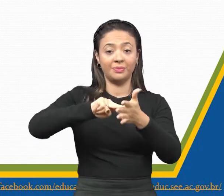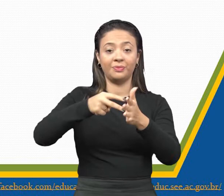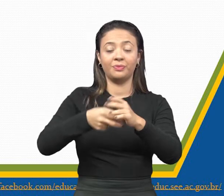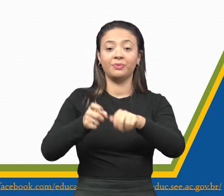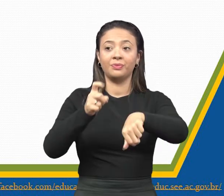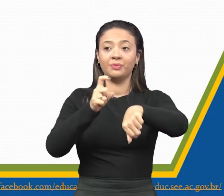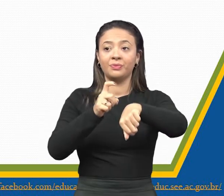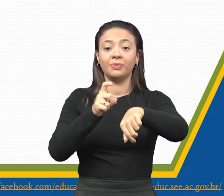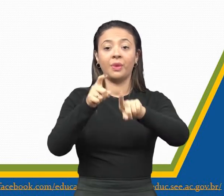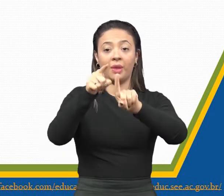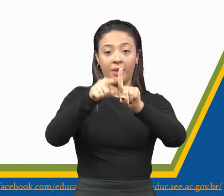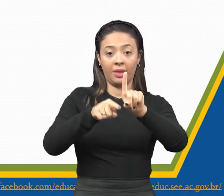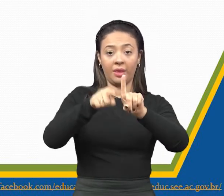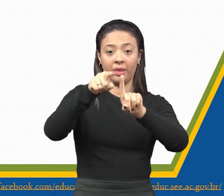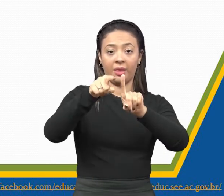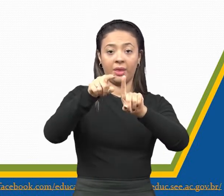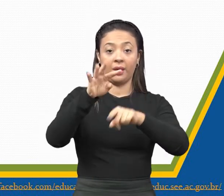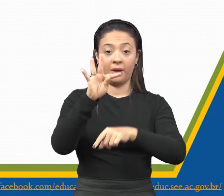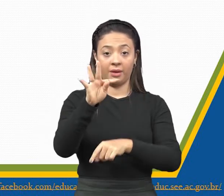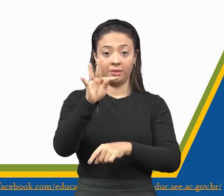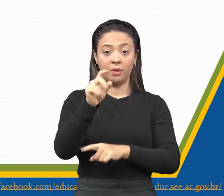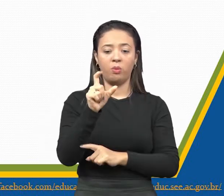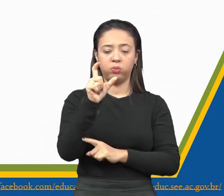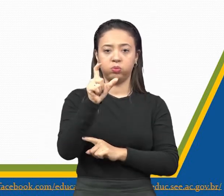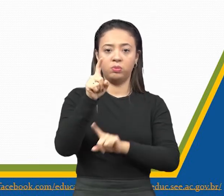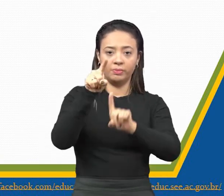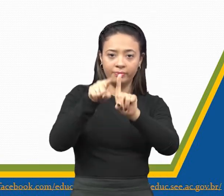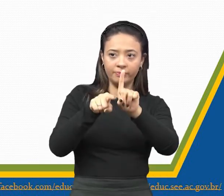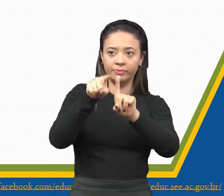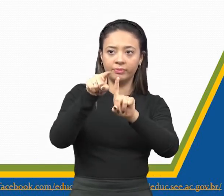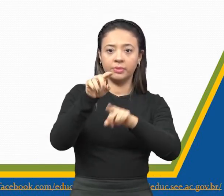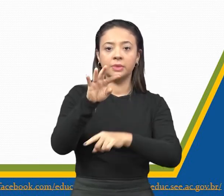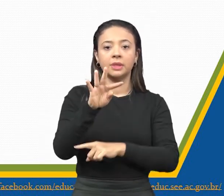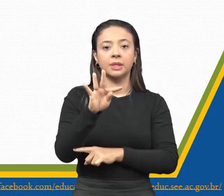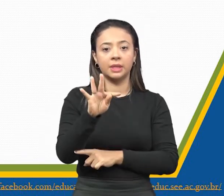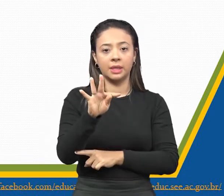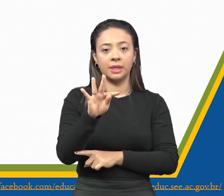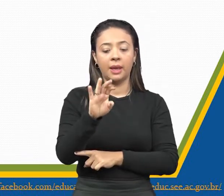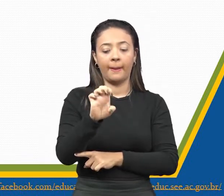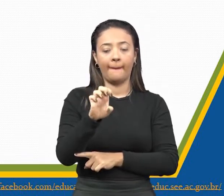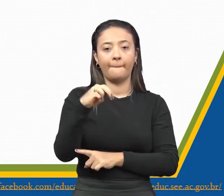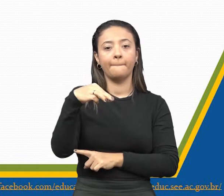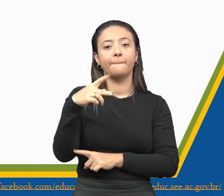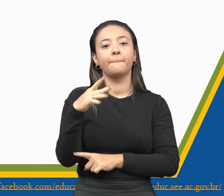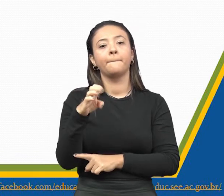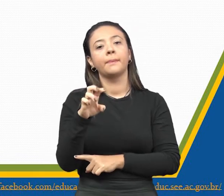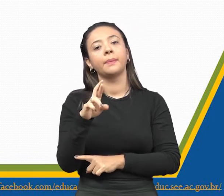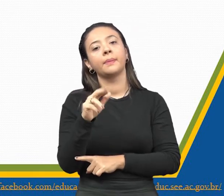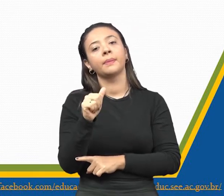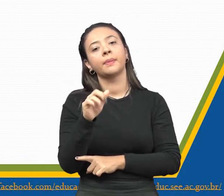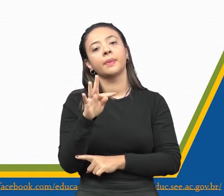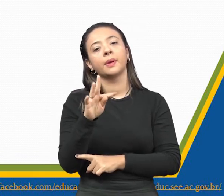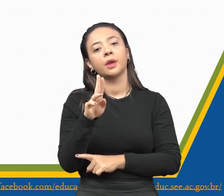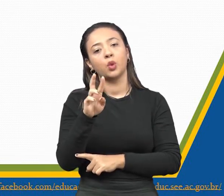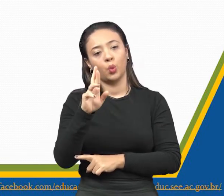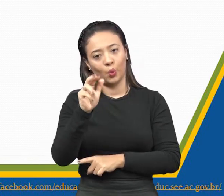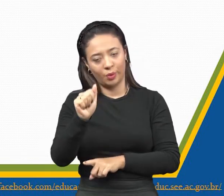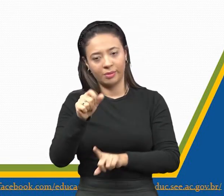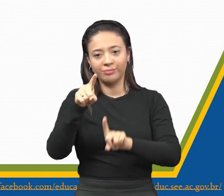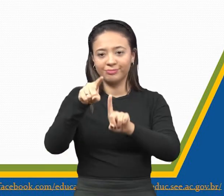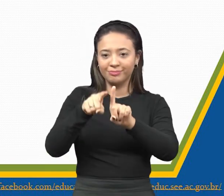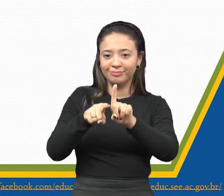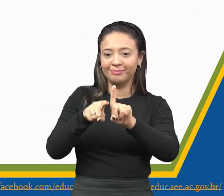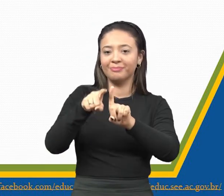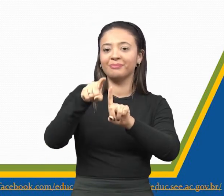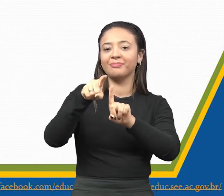de Tsão. Opa, para ficar melhor, vamos chamá-la de T maiúsculo, tá bom? Então, sempre que eu me referir a